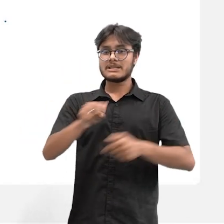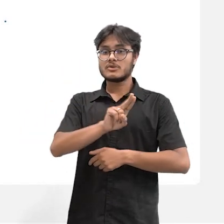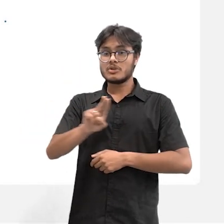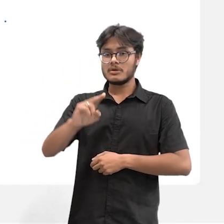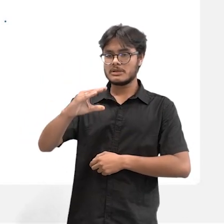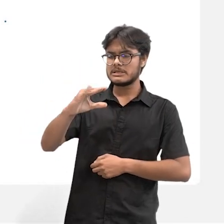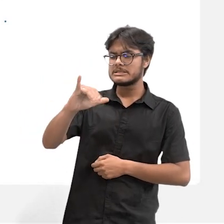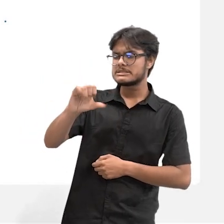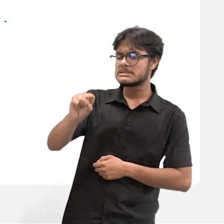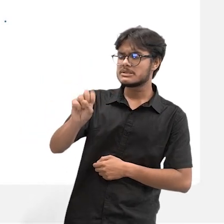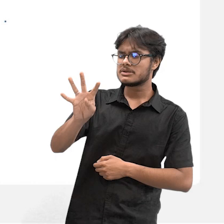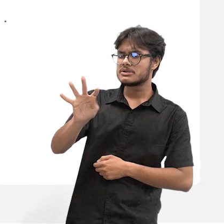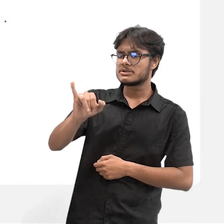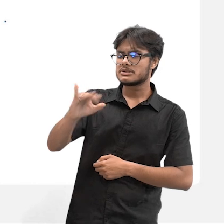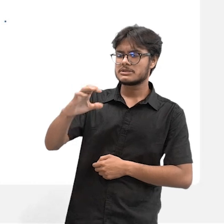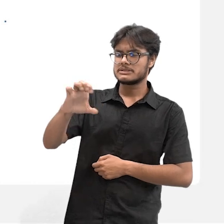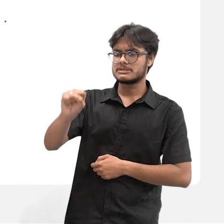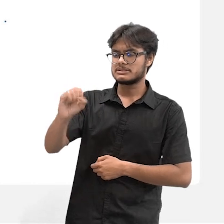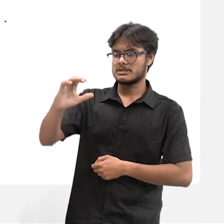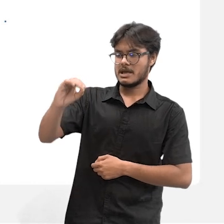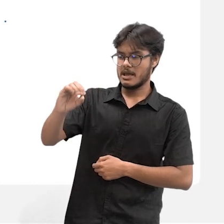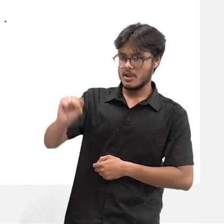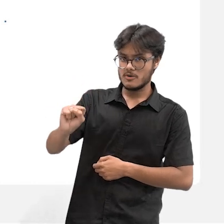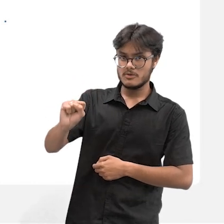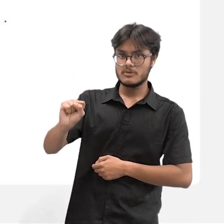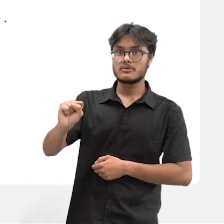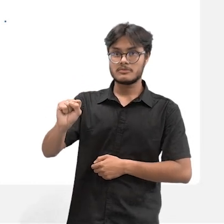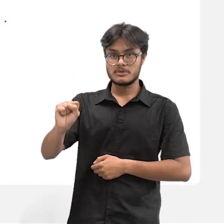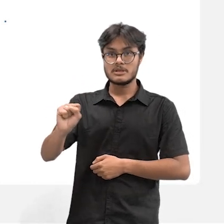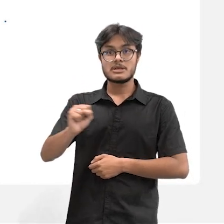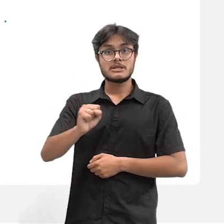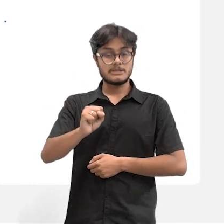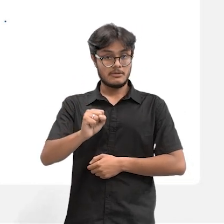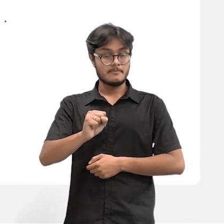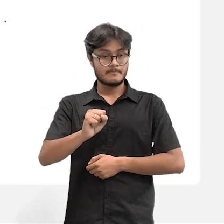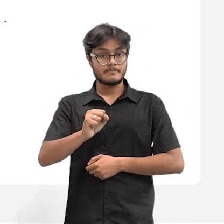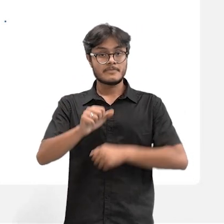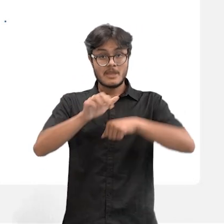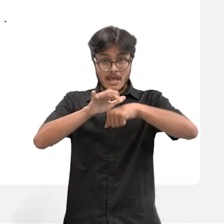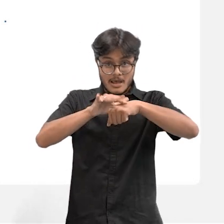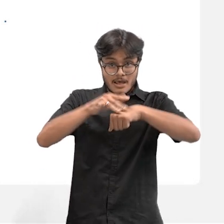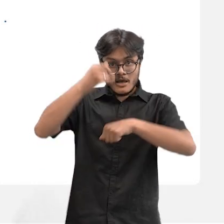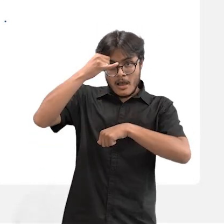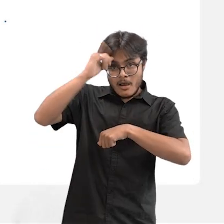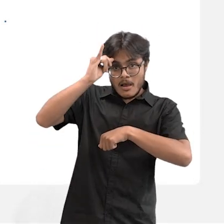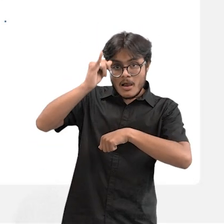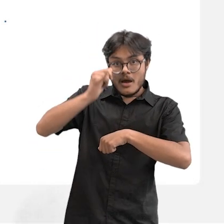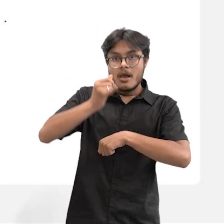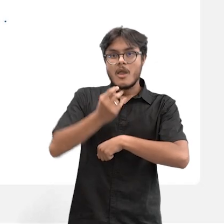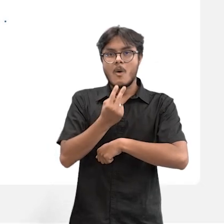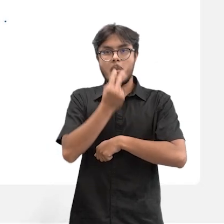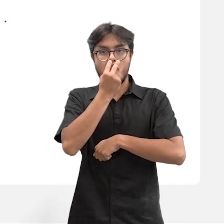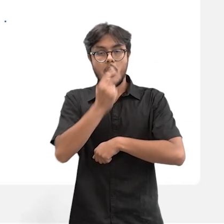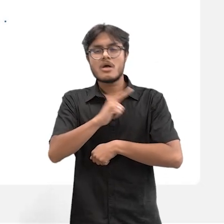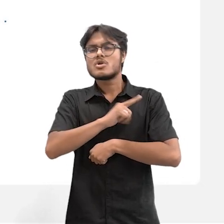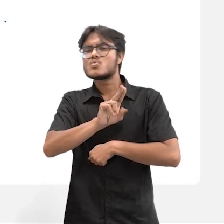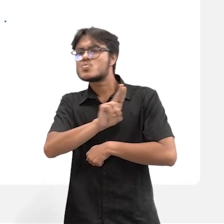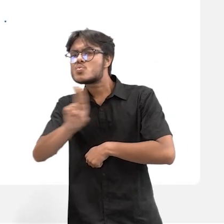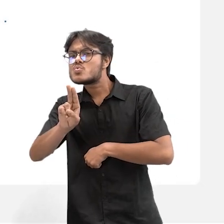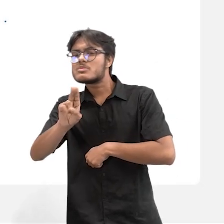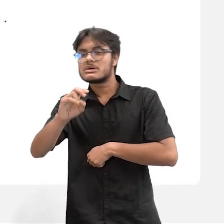sua carne. Logo, a doença que o boi e o porco vão ter chama-se